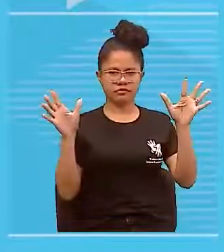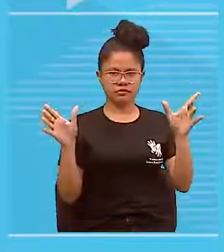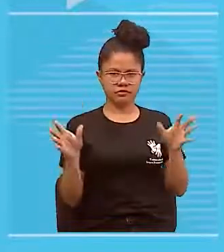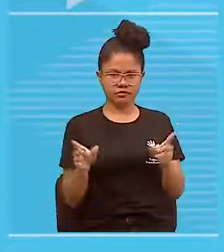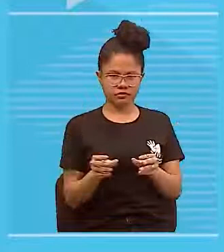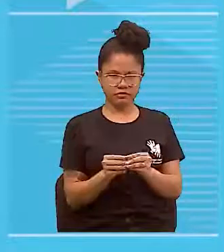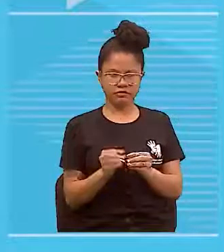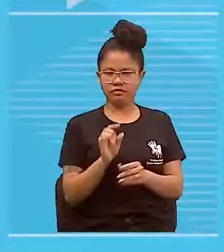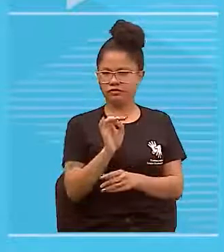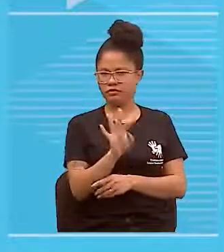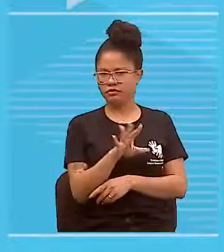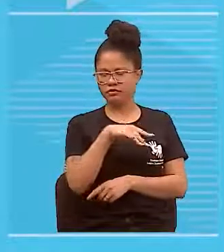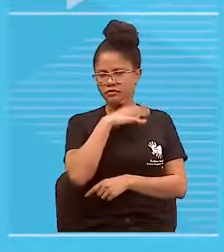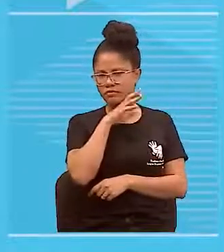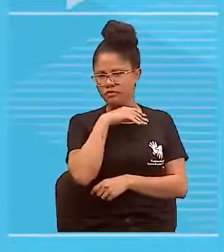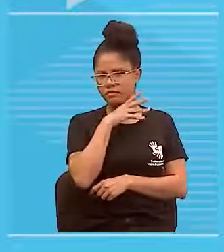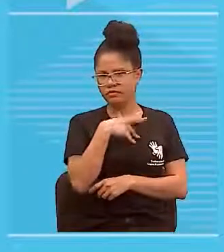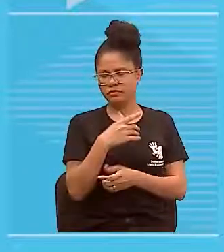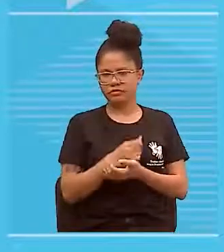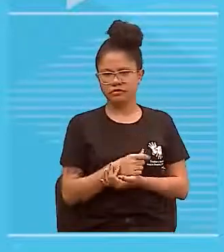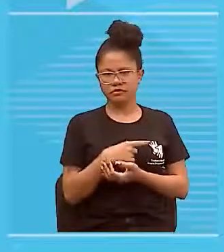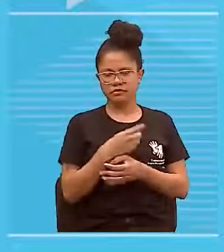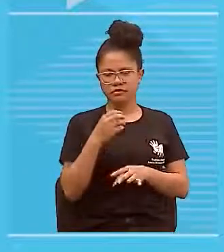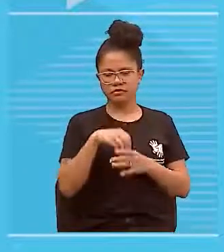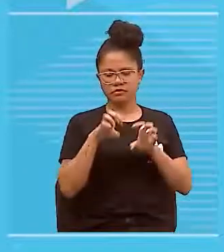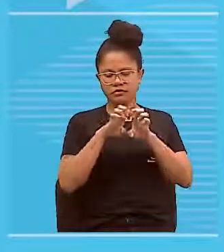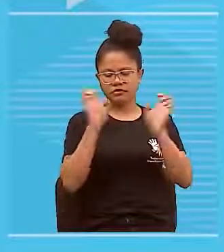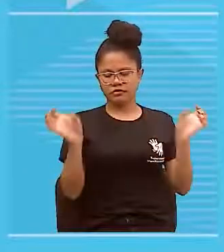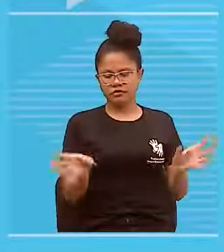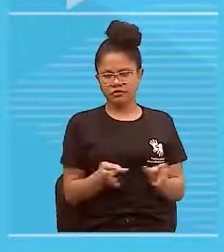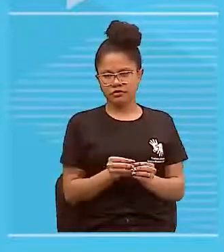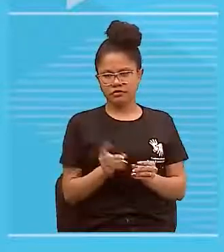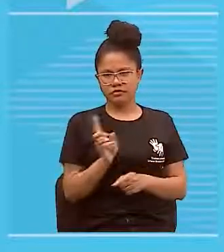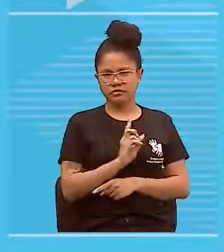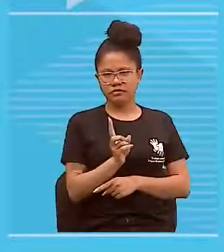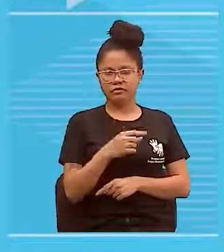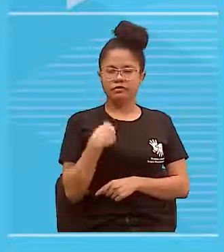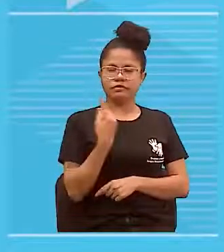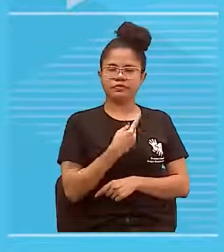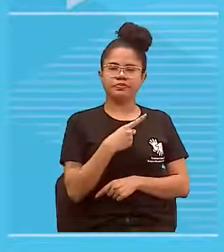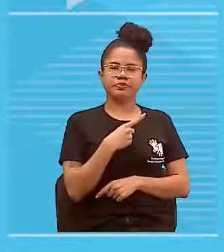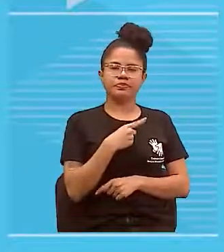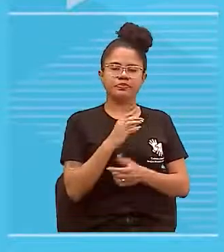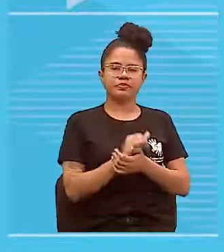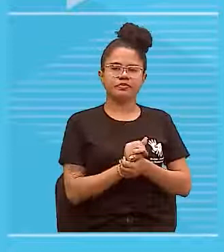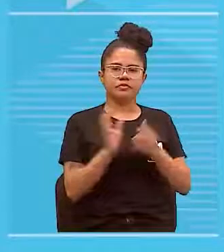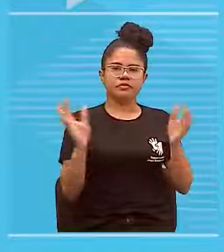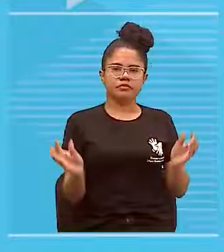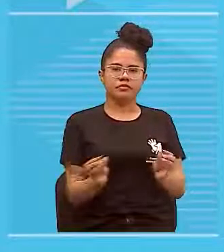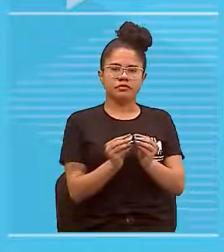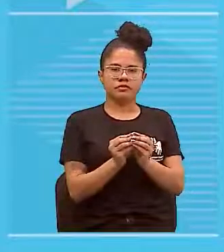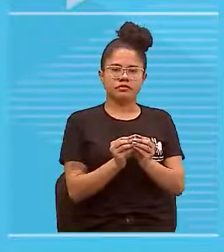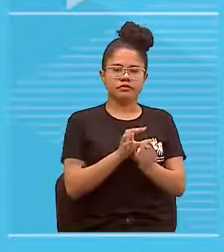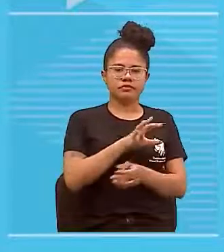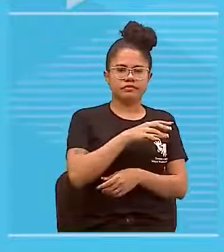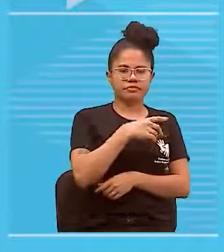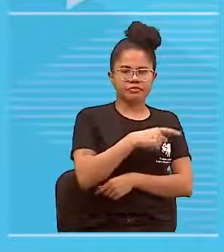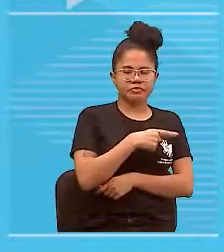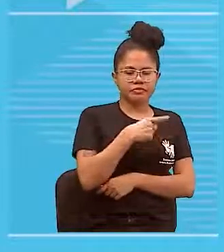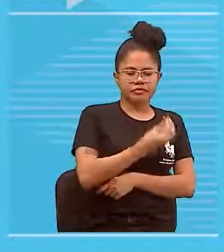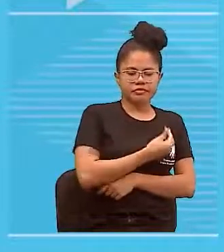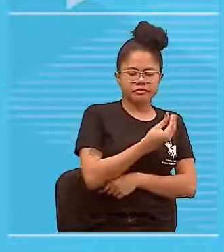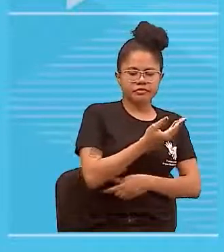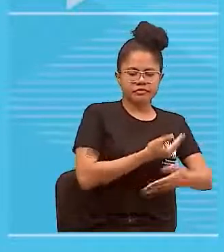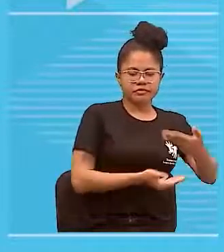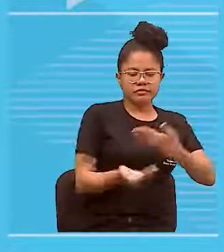Não são só os animais que fazem parte do ecossistema, tá? Então, a gente tem a junção dos seres vivos que interagem